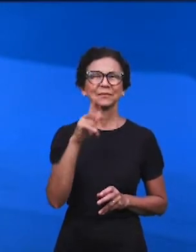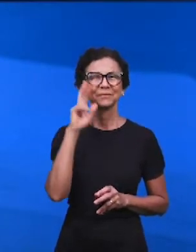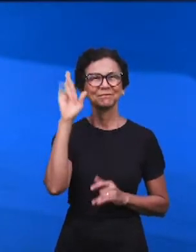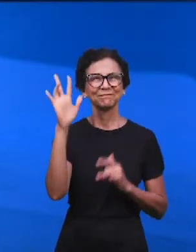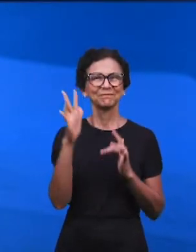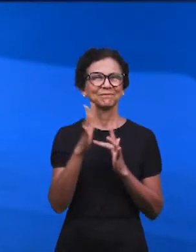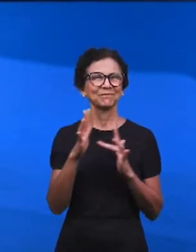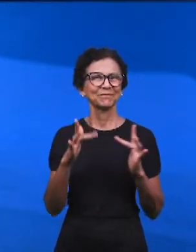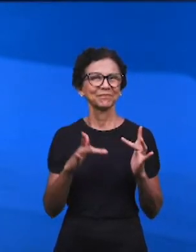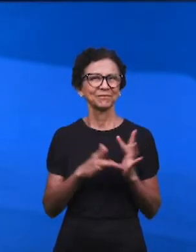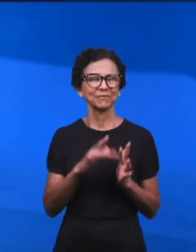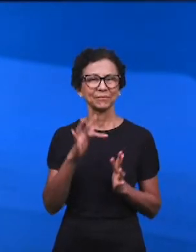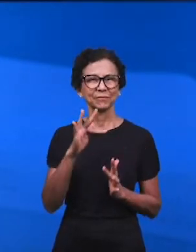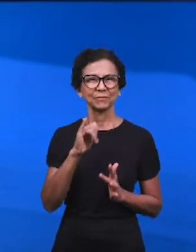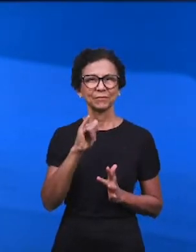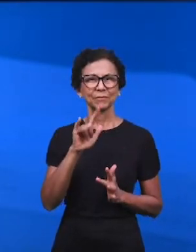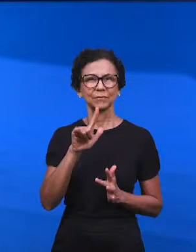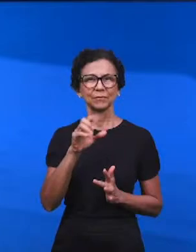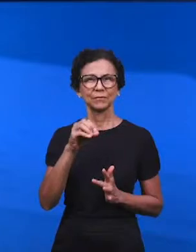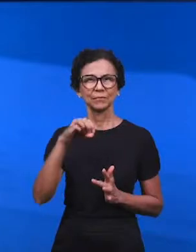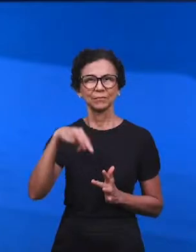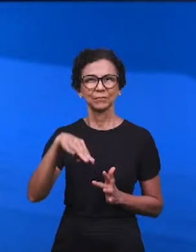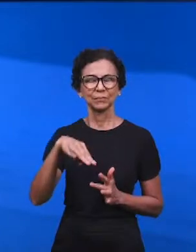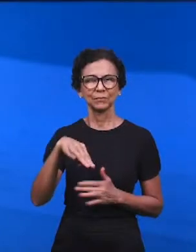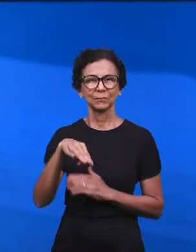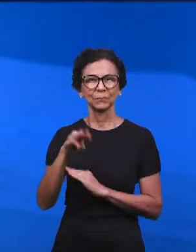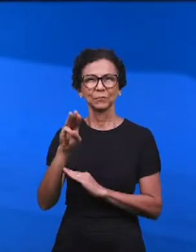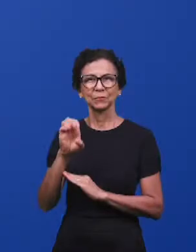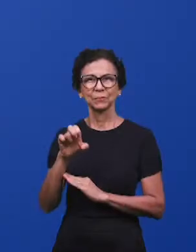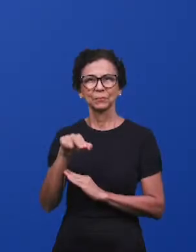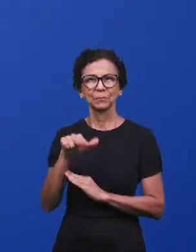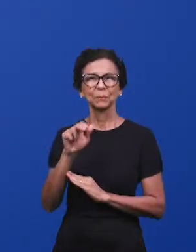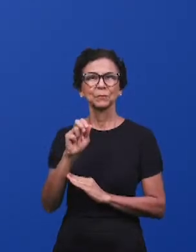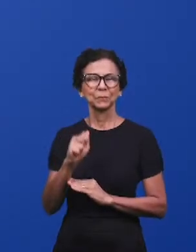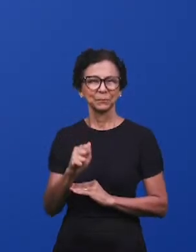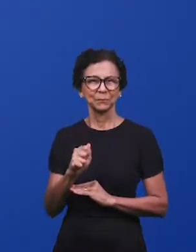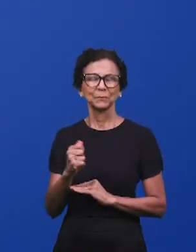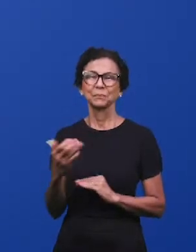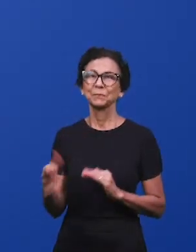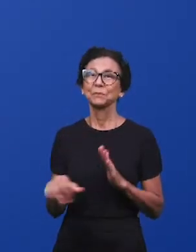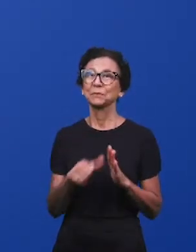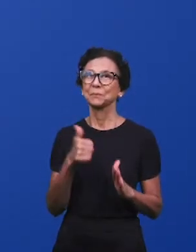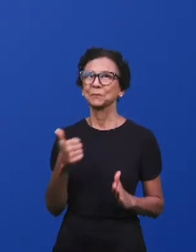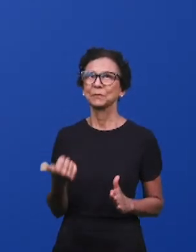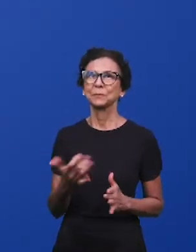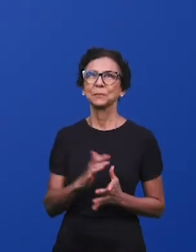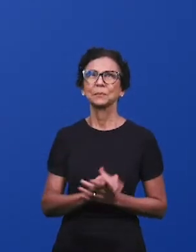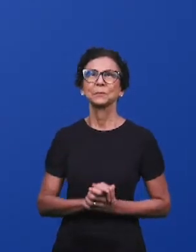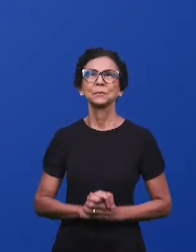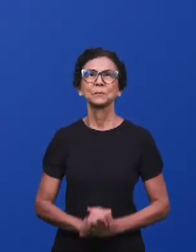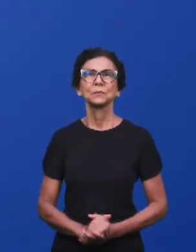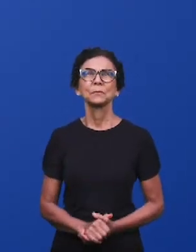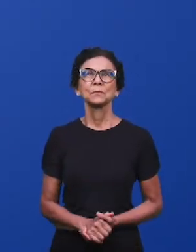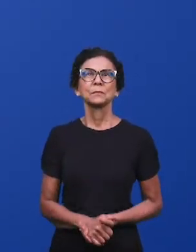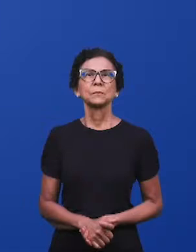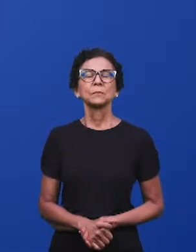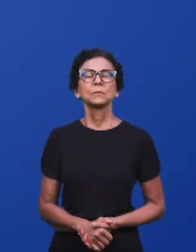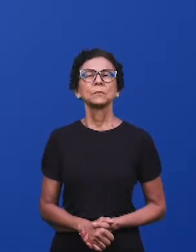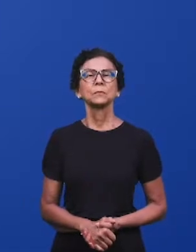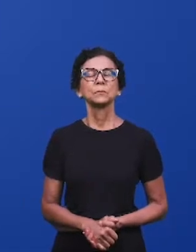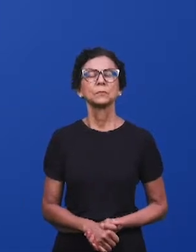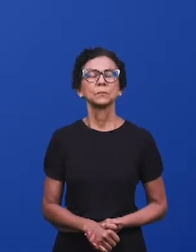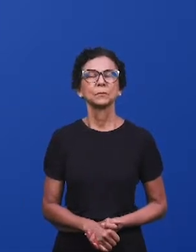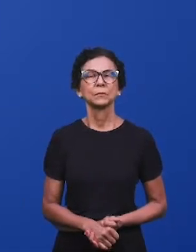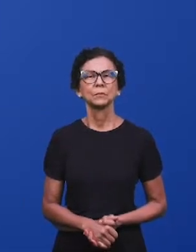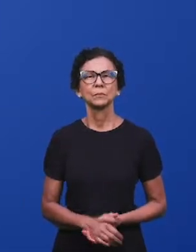primeira vez que a irmã está participando conosco, então é muito bem-vinda. Respondendo a pergunta de número